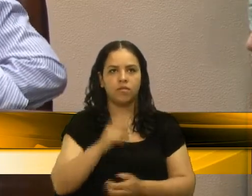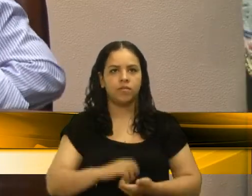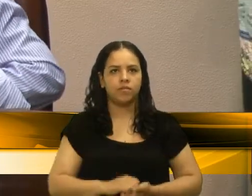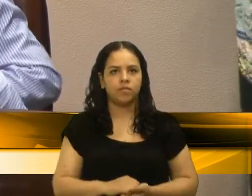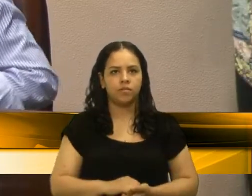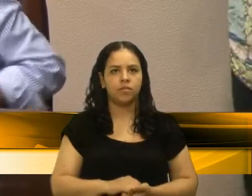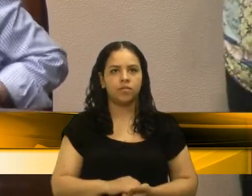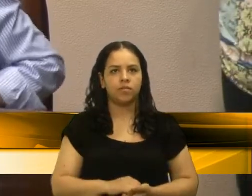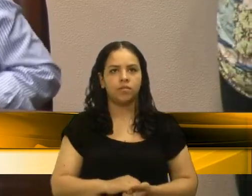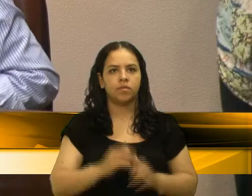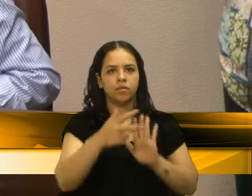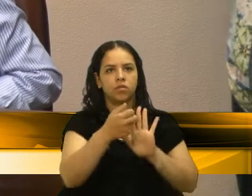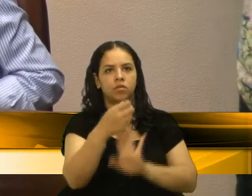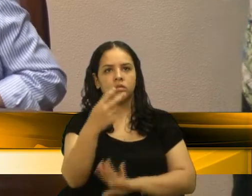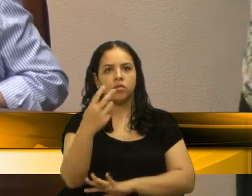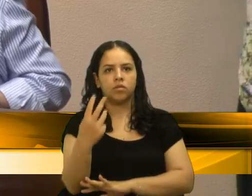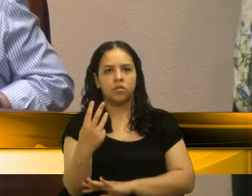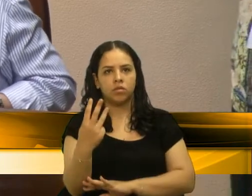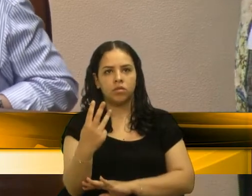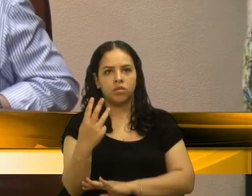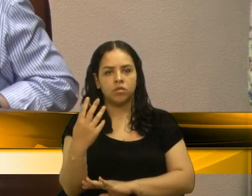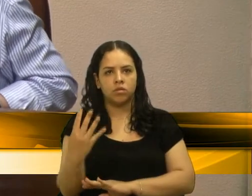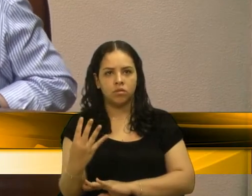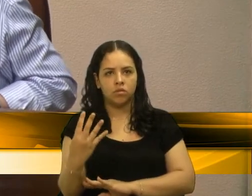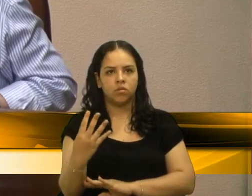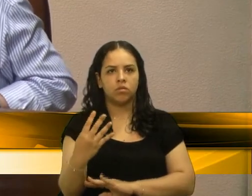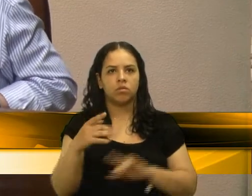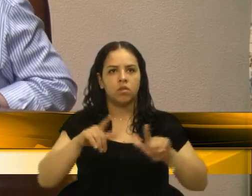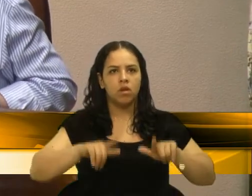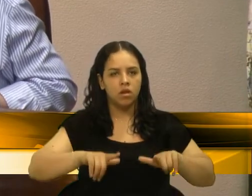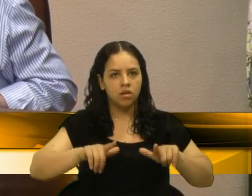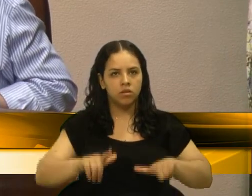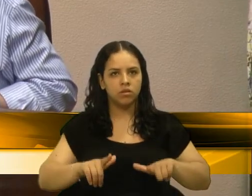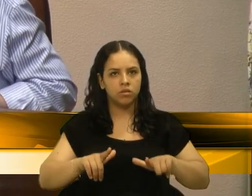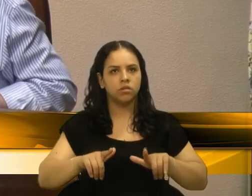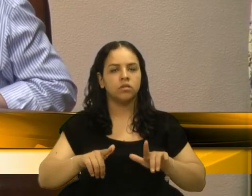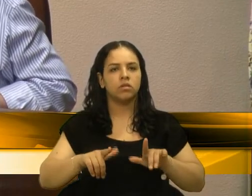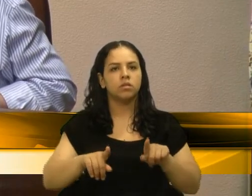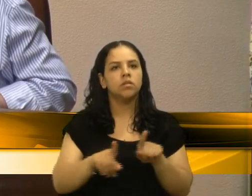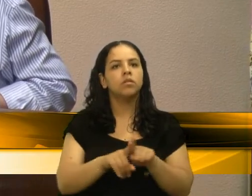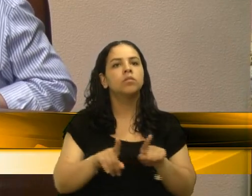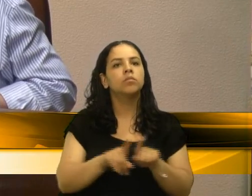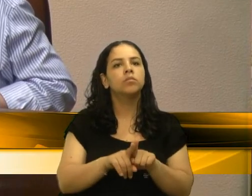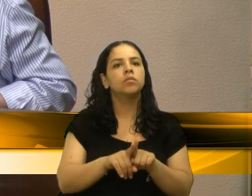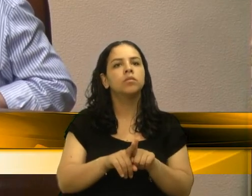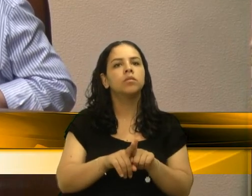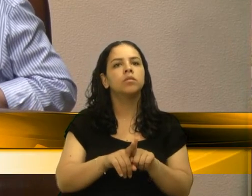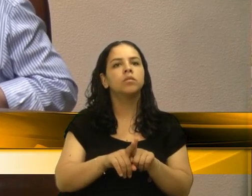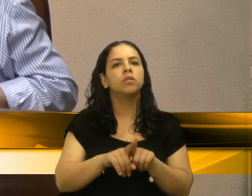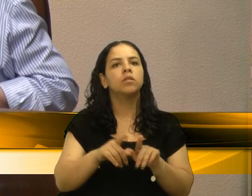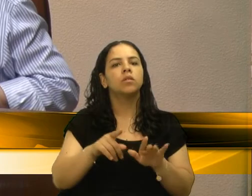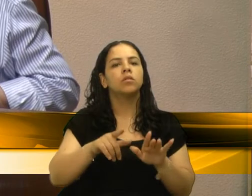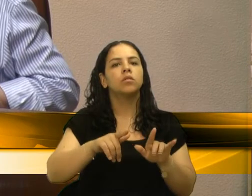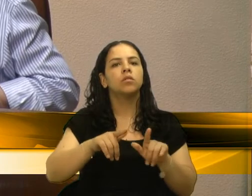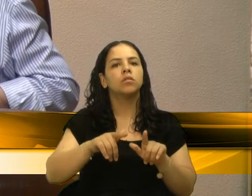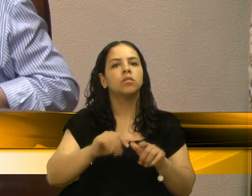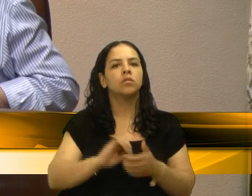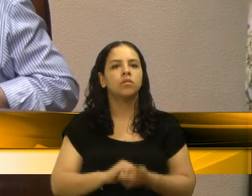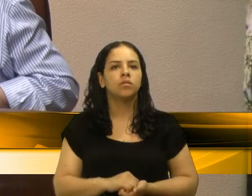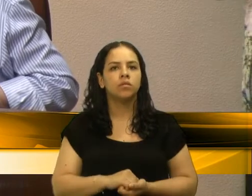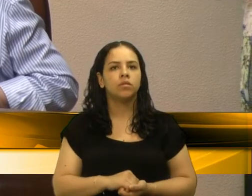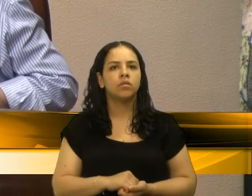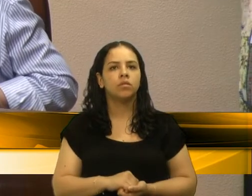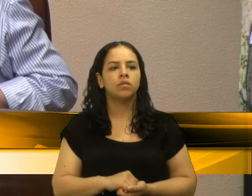artigo 34, nos logradouros públicos são permitidas concentrações para a realização de comícios políticos e